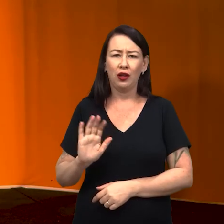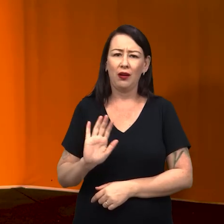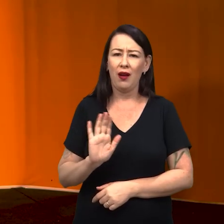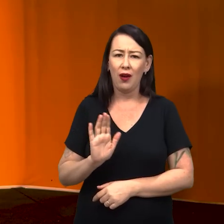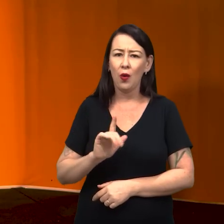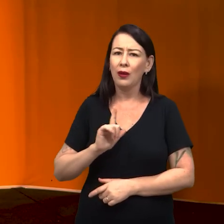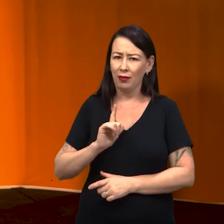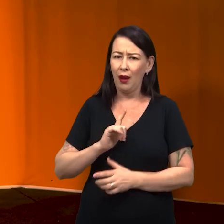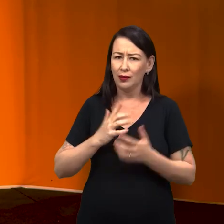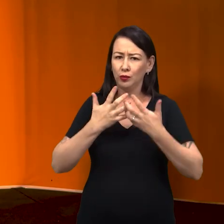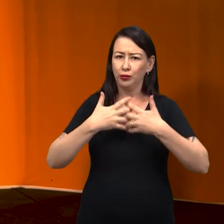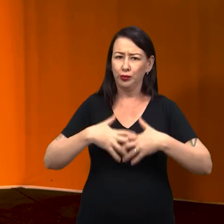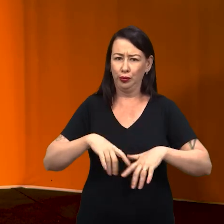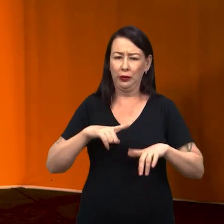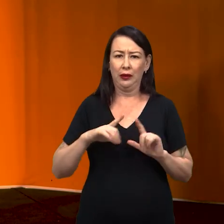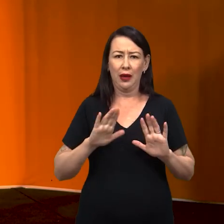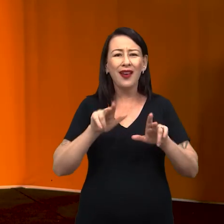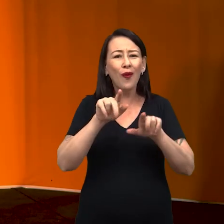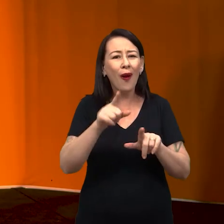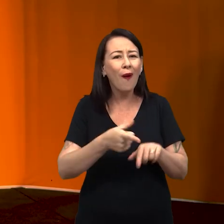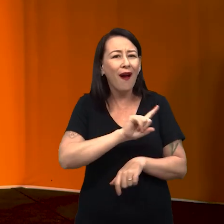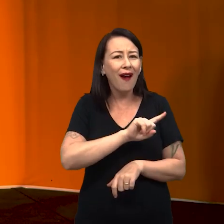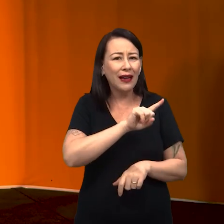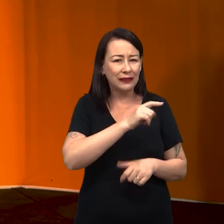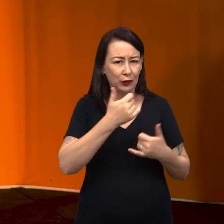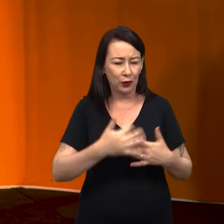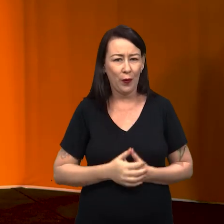como essas que eu cantei aqui. Eu sou de